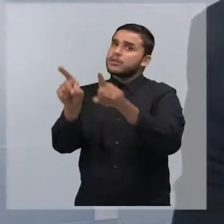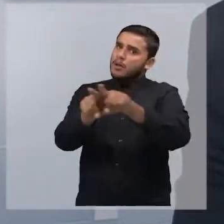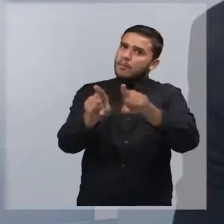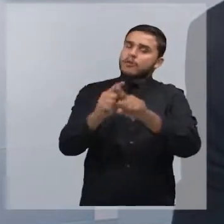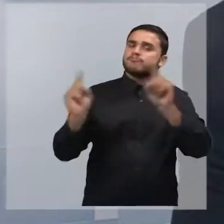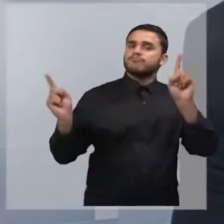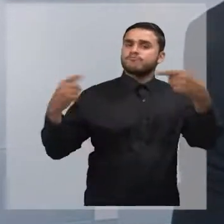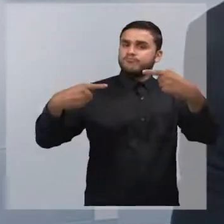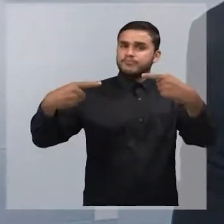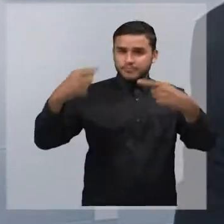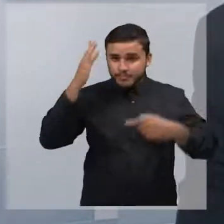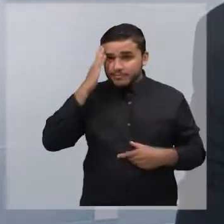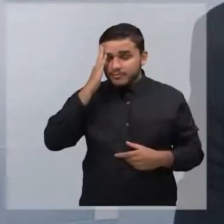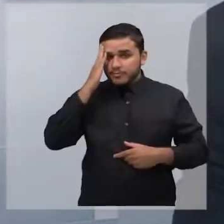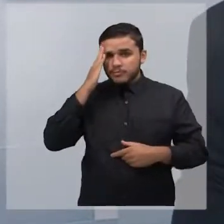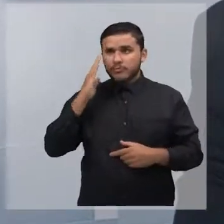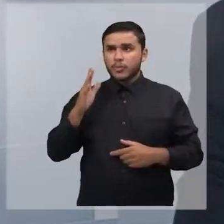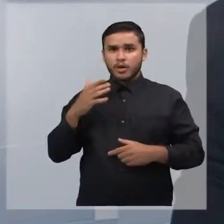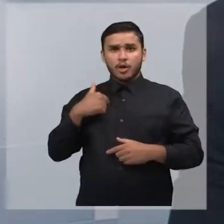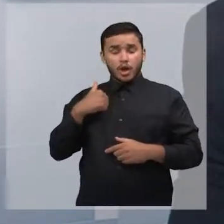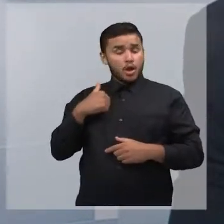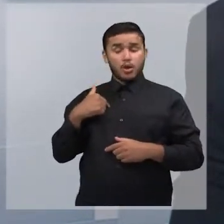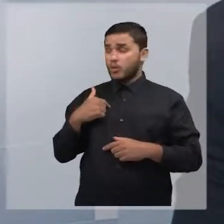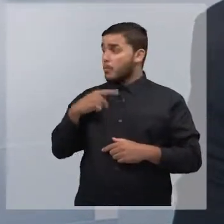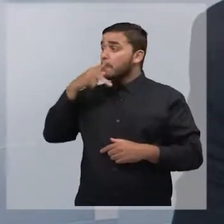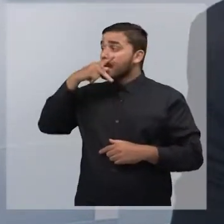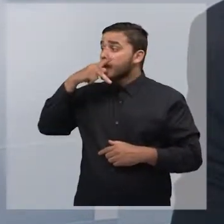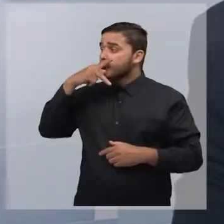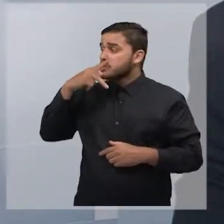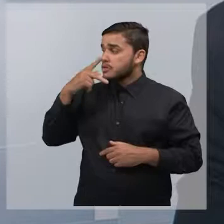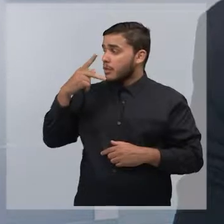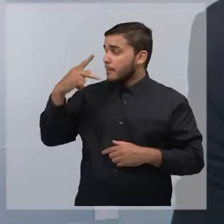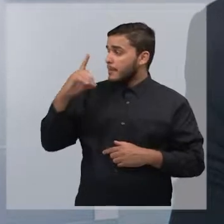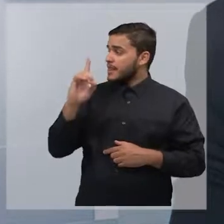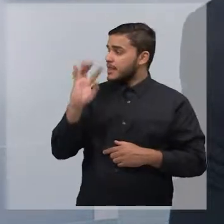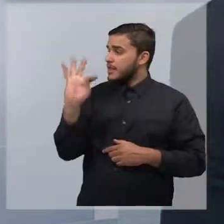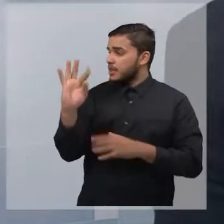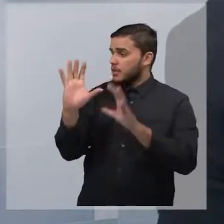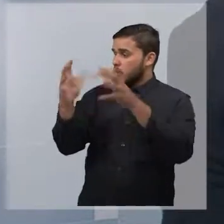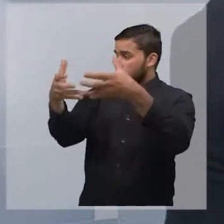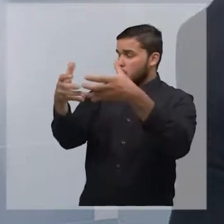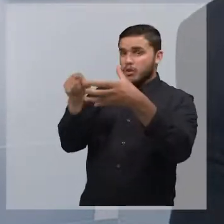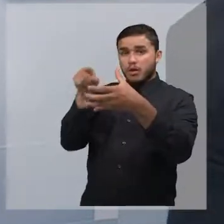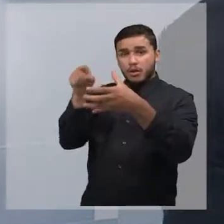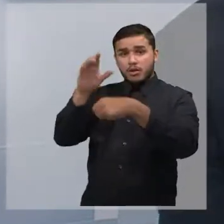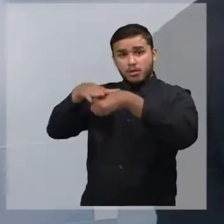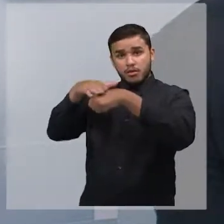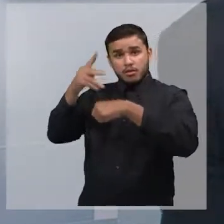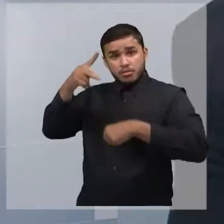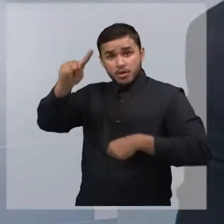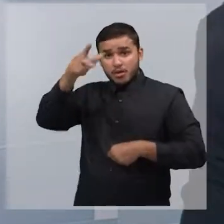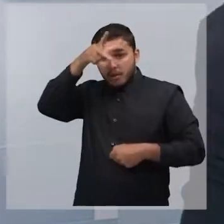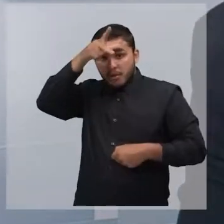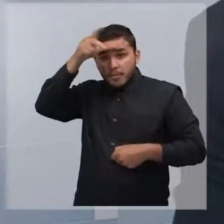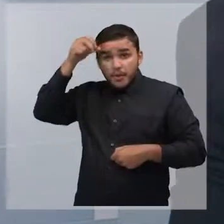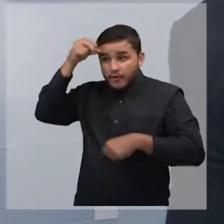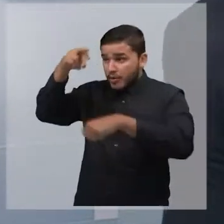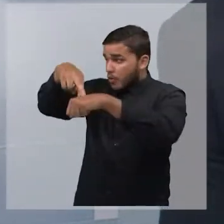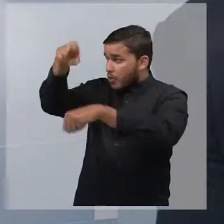das mesmas visões políticas do grupo do prefeito Roberto Cláudio. Uhum. Claro que não. Daqui a 2